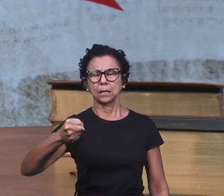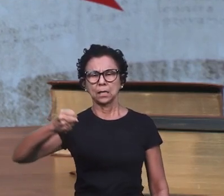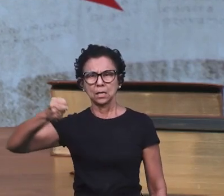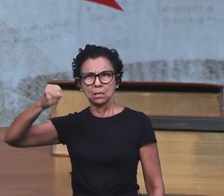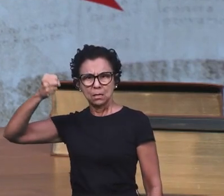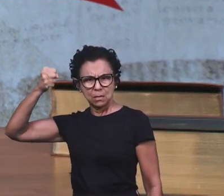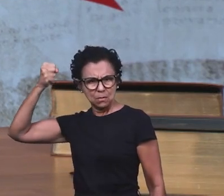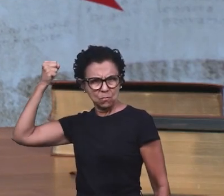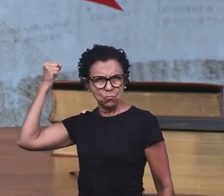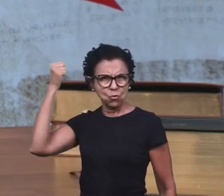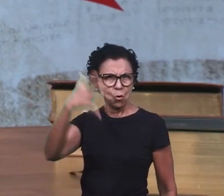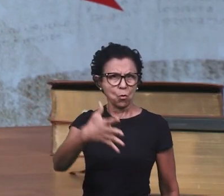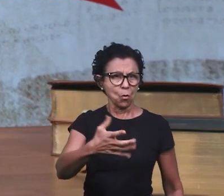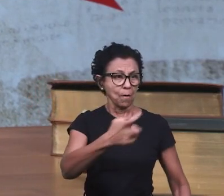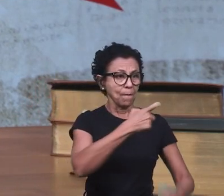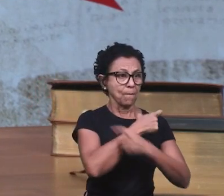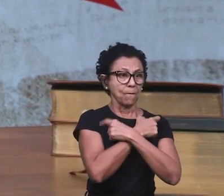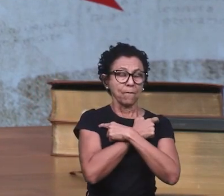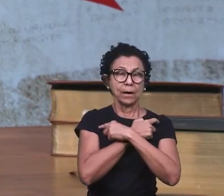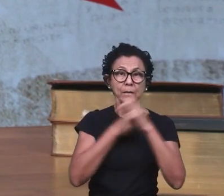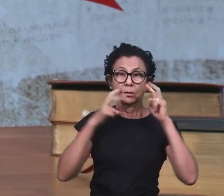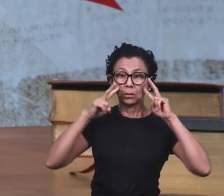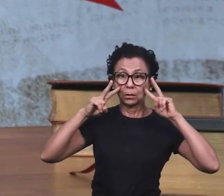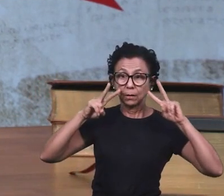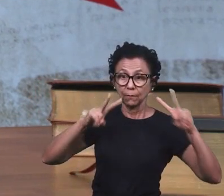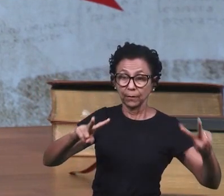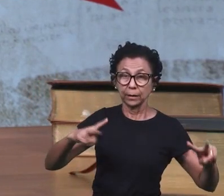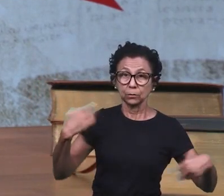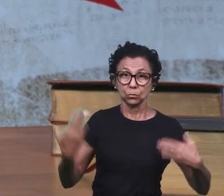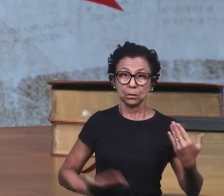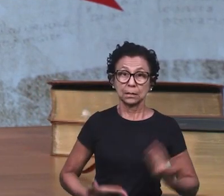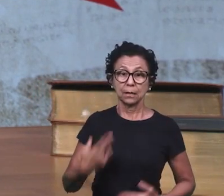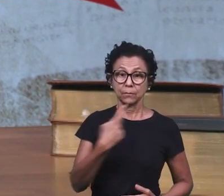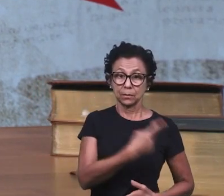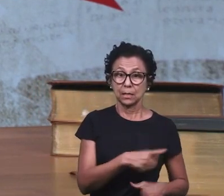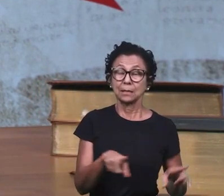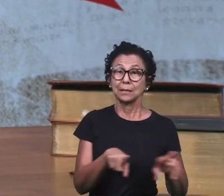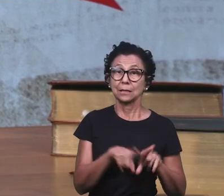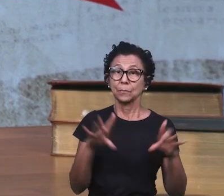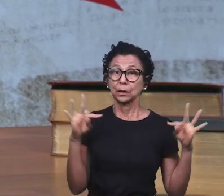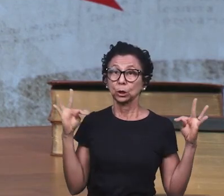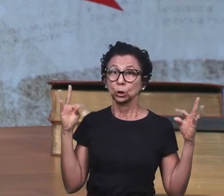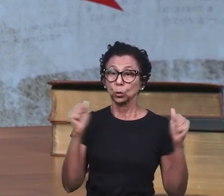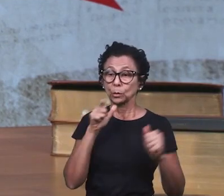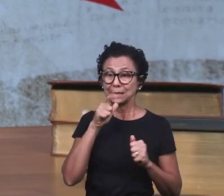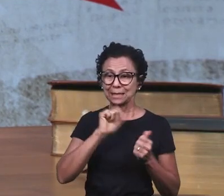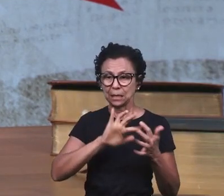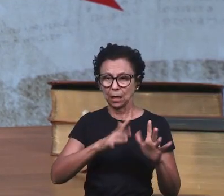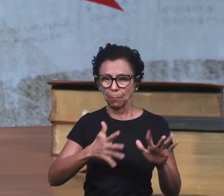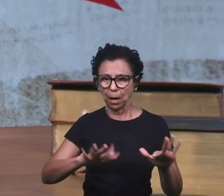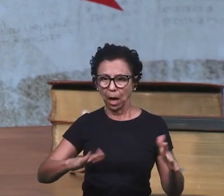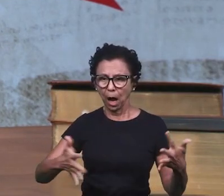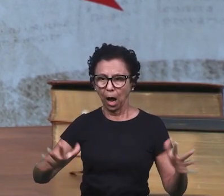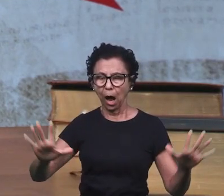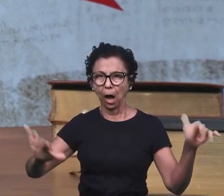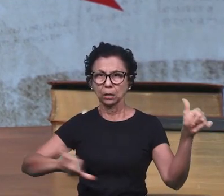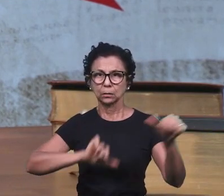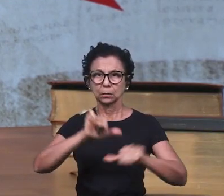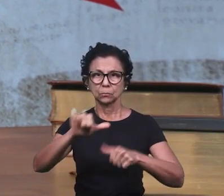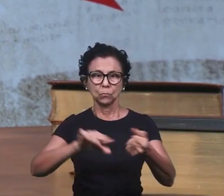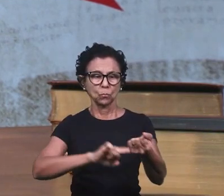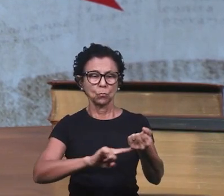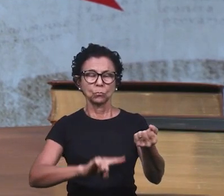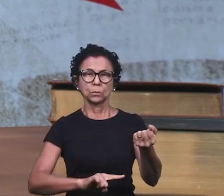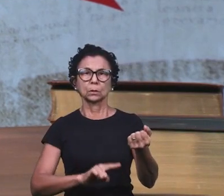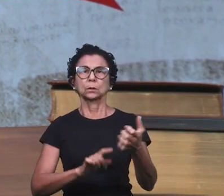dos olhos de Faraó e diante dos olhos de seus servos, e todas as águas do rio se tornaram em